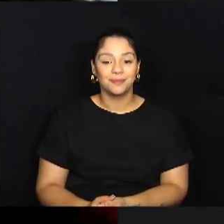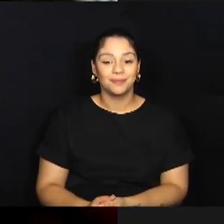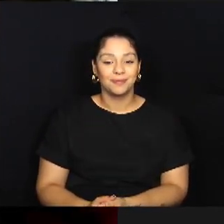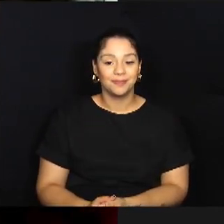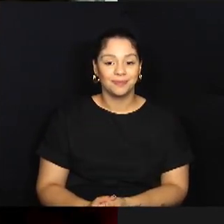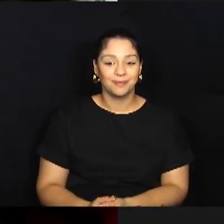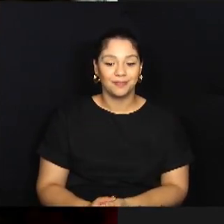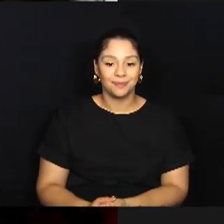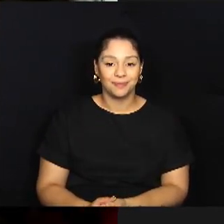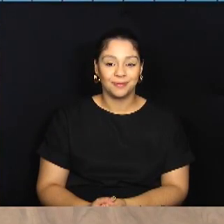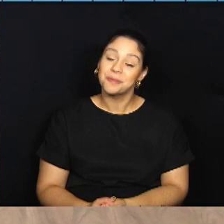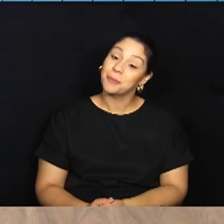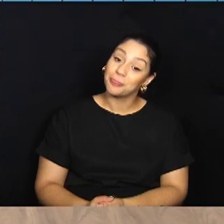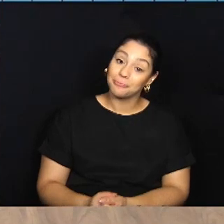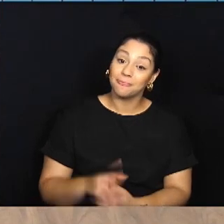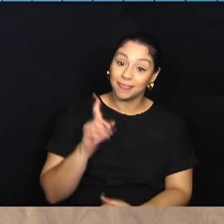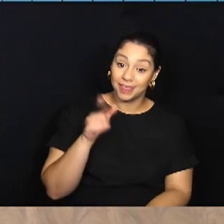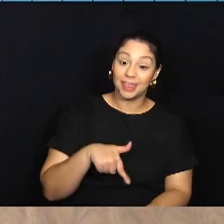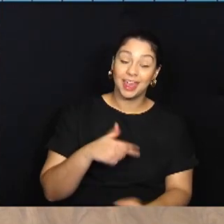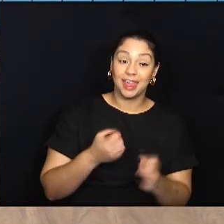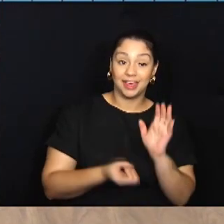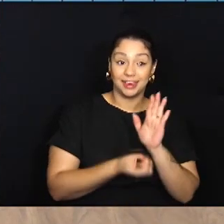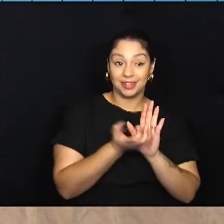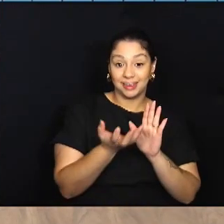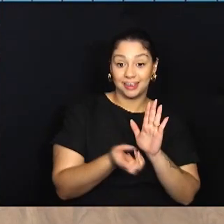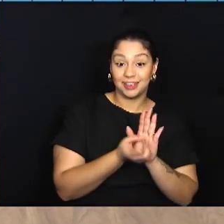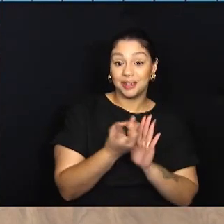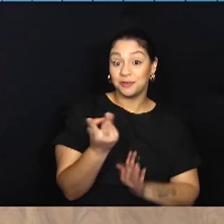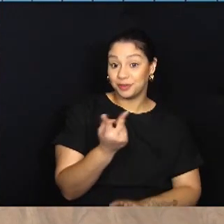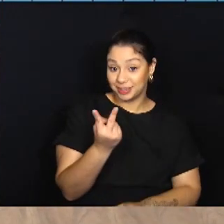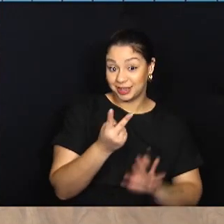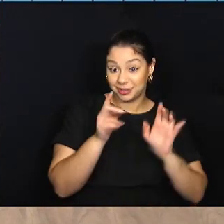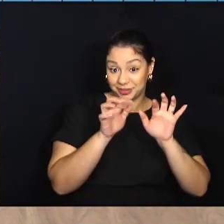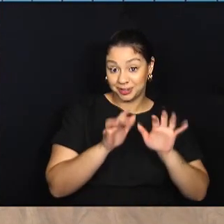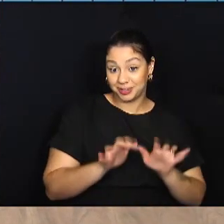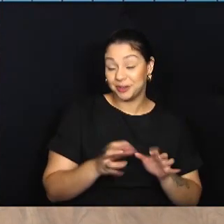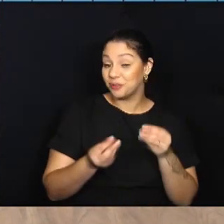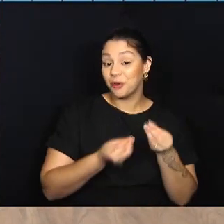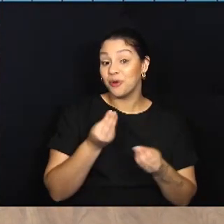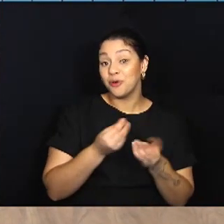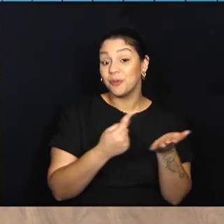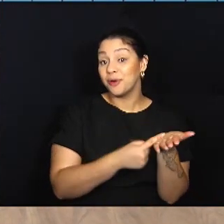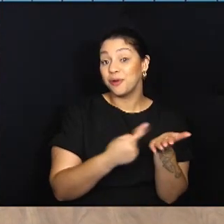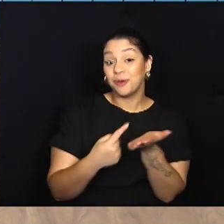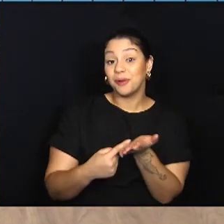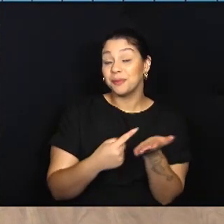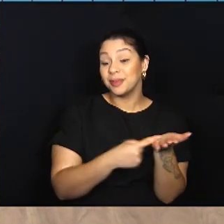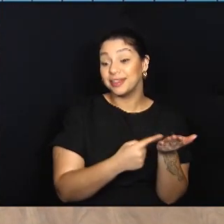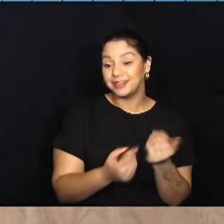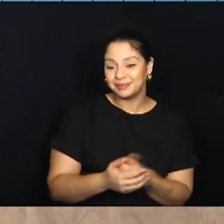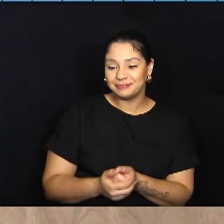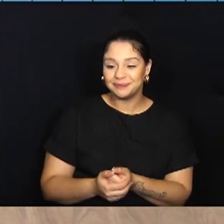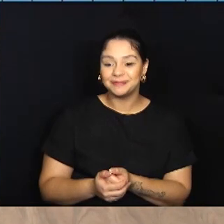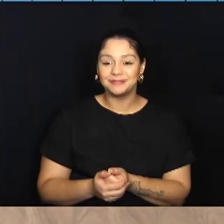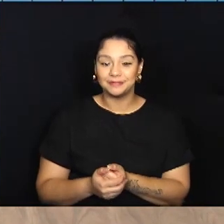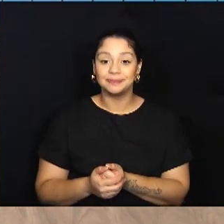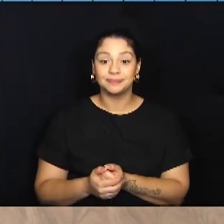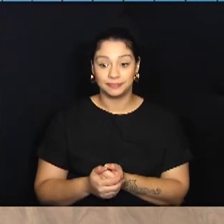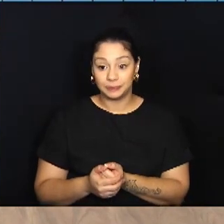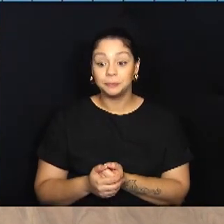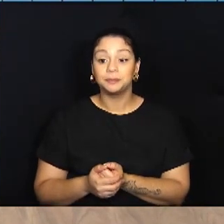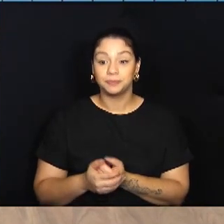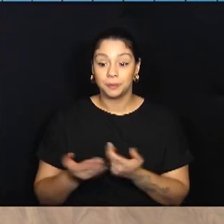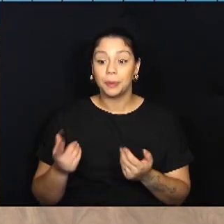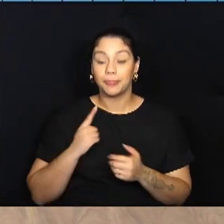história é contada em conjunto? Vocês dois vão escrevendo? Como é que vocês combinam? A gente normalmente